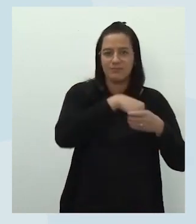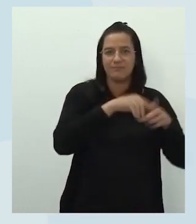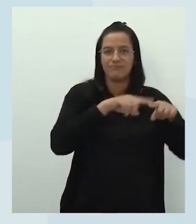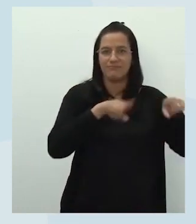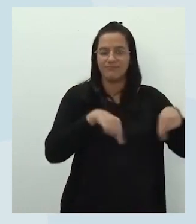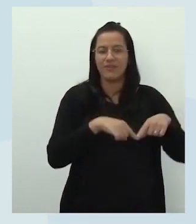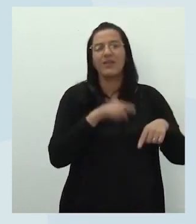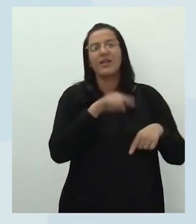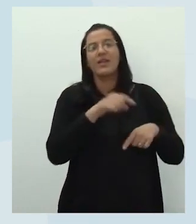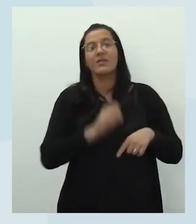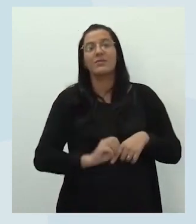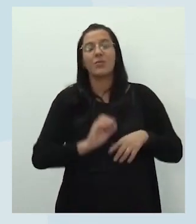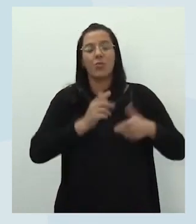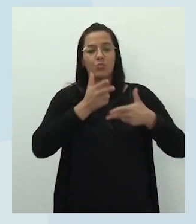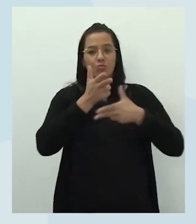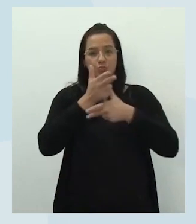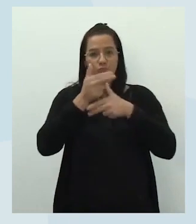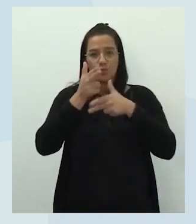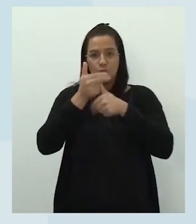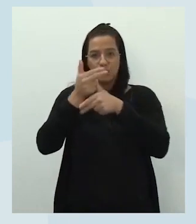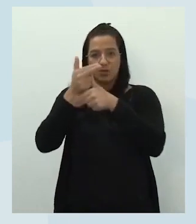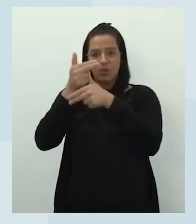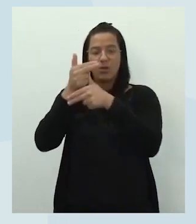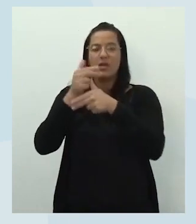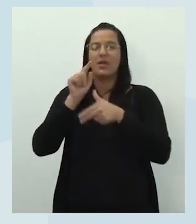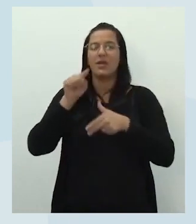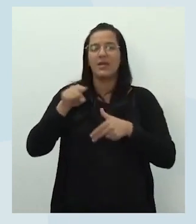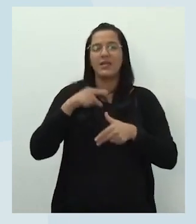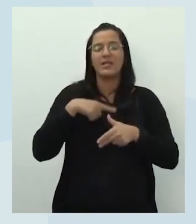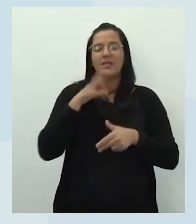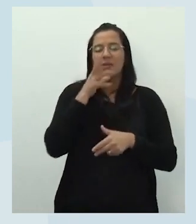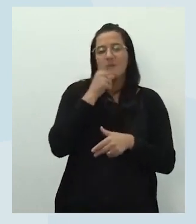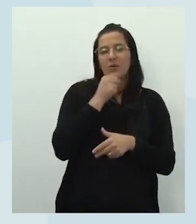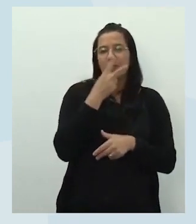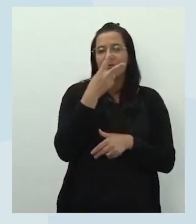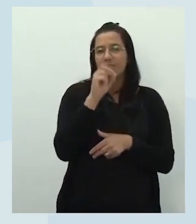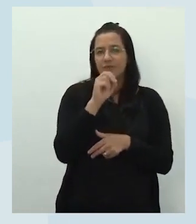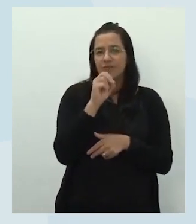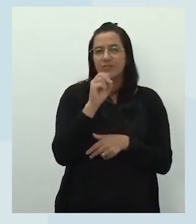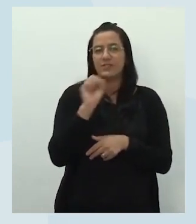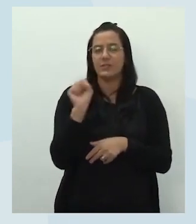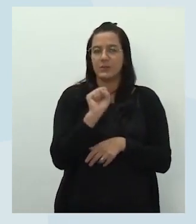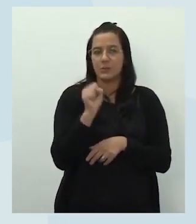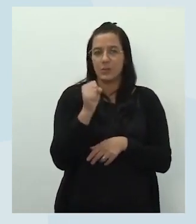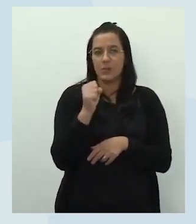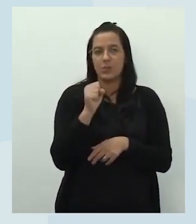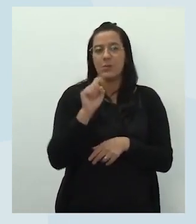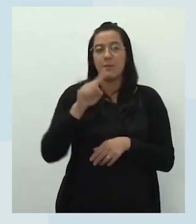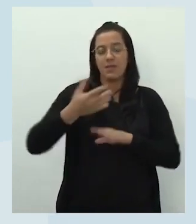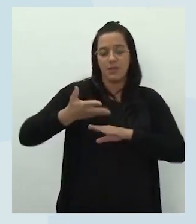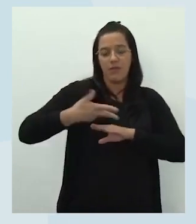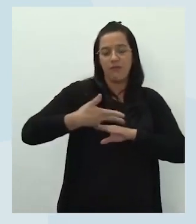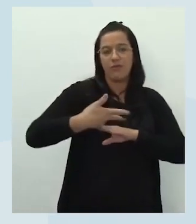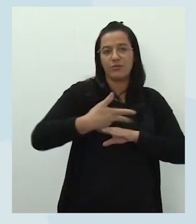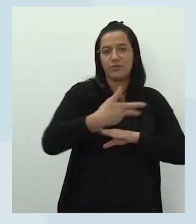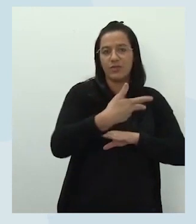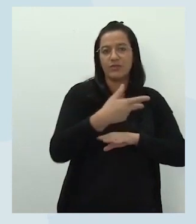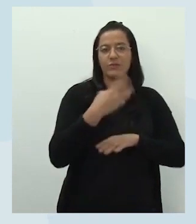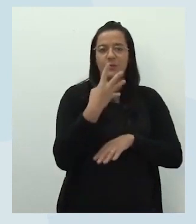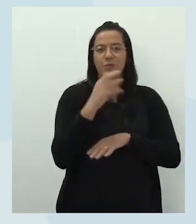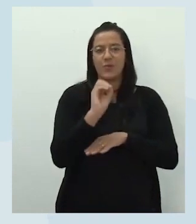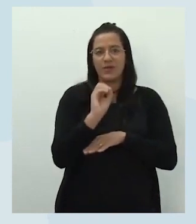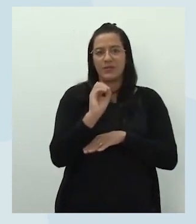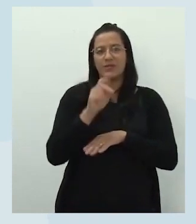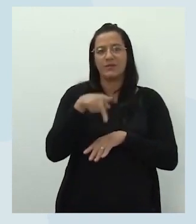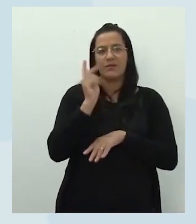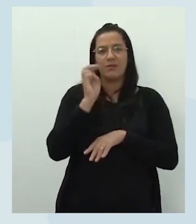ciclone, quando emitiu o som demorou 20 segundos, só que o ciclone estava a uma velocidade de 40 km por hora. Então, quando o